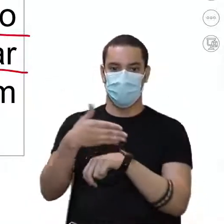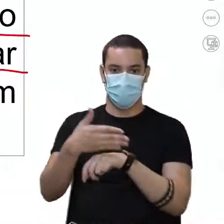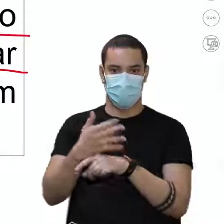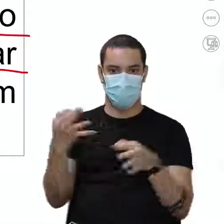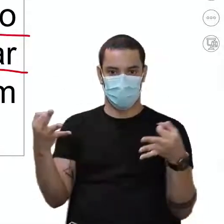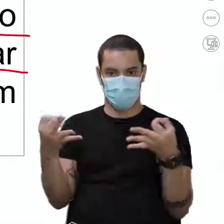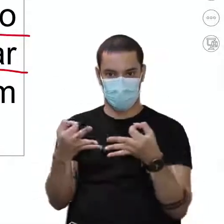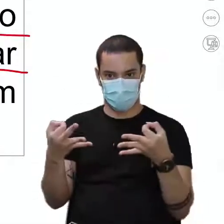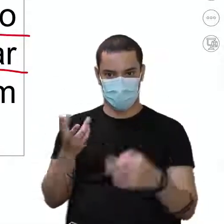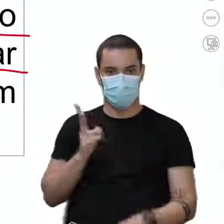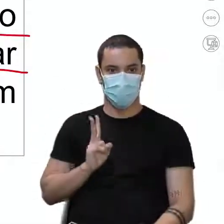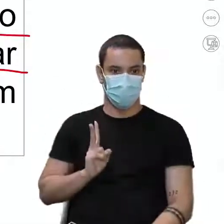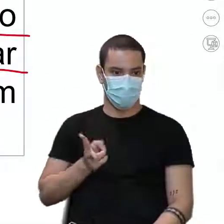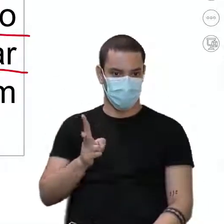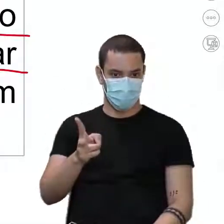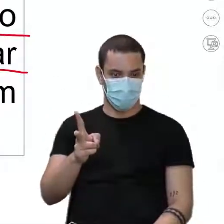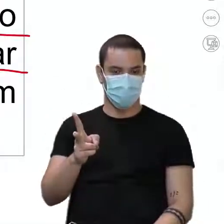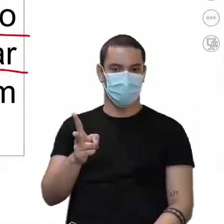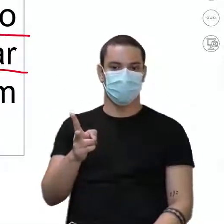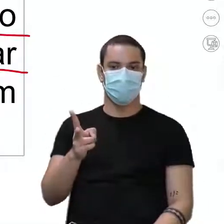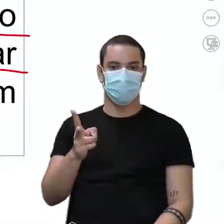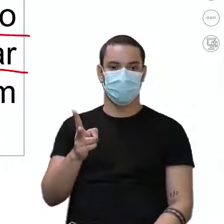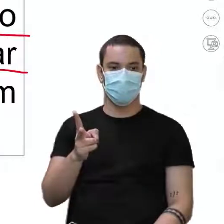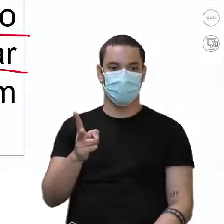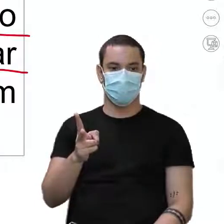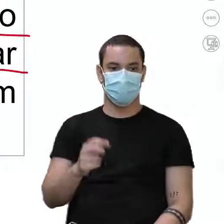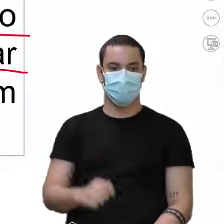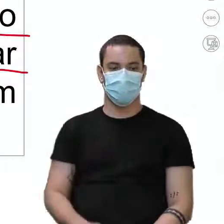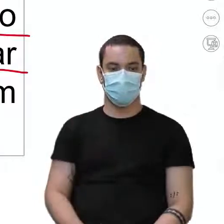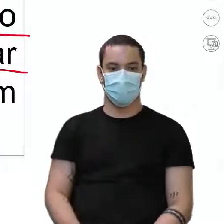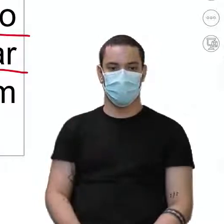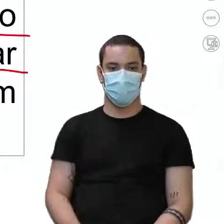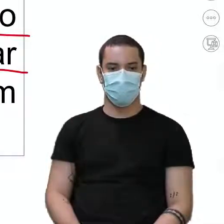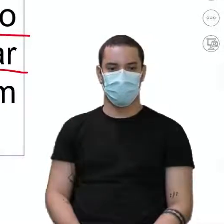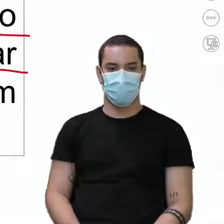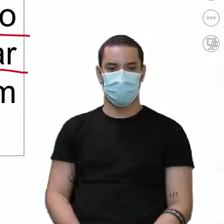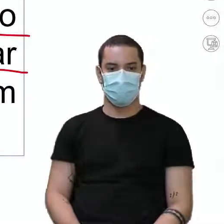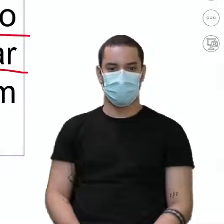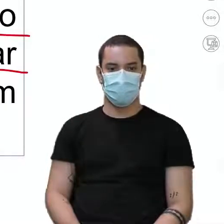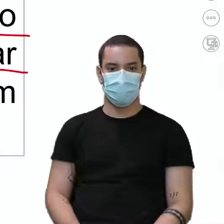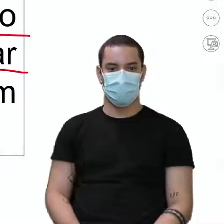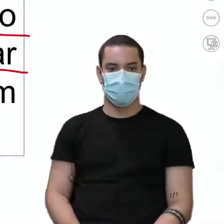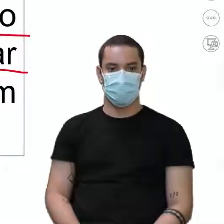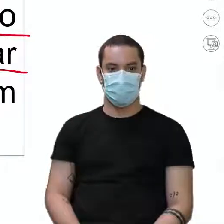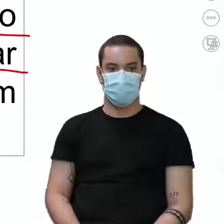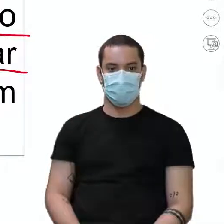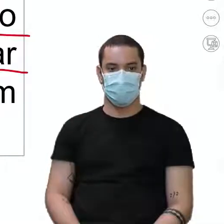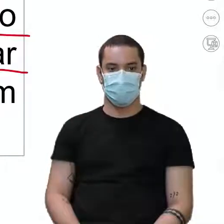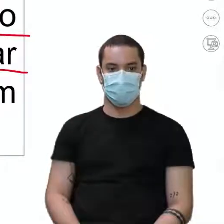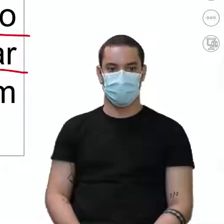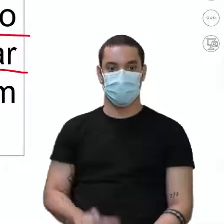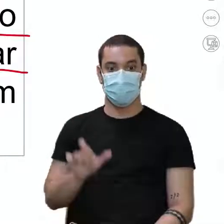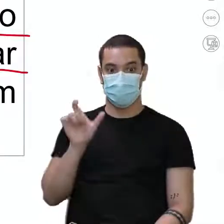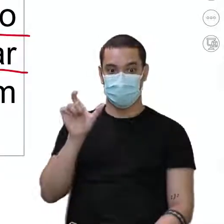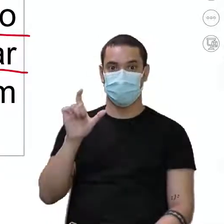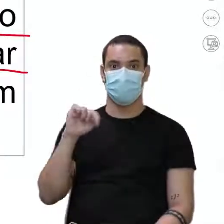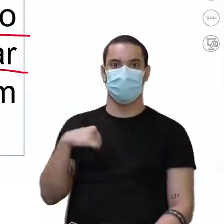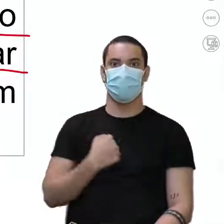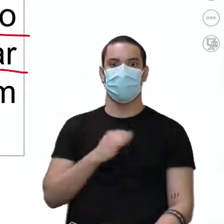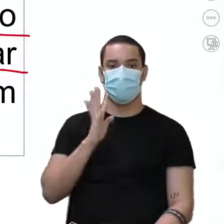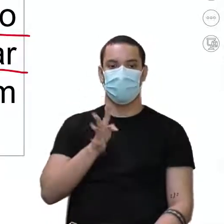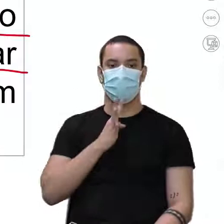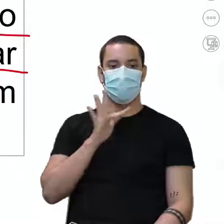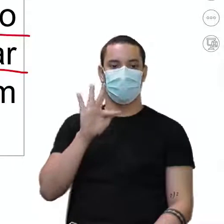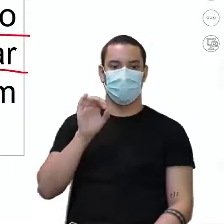perfeito, continuous, com how long, a palavrinha for, que a gente já conhece, a